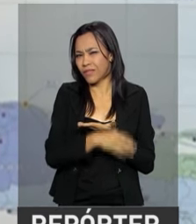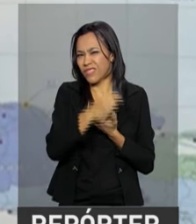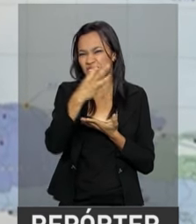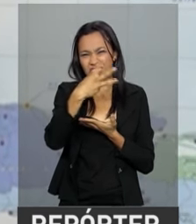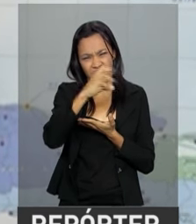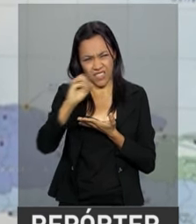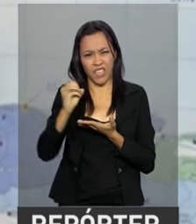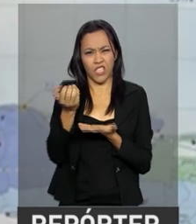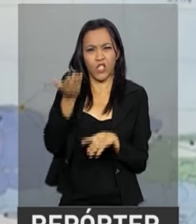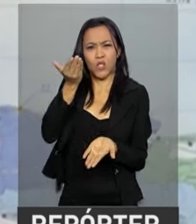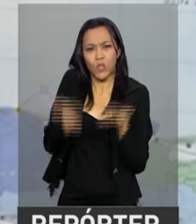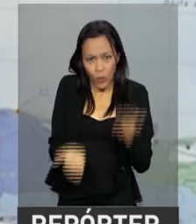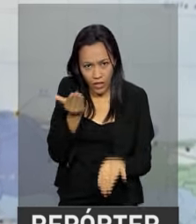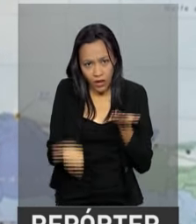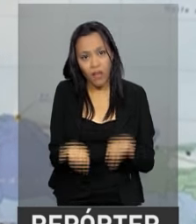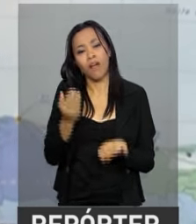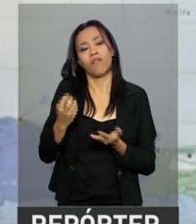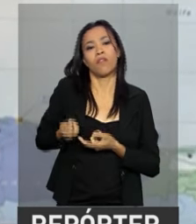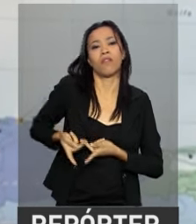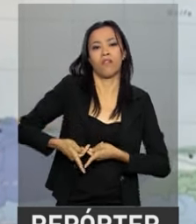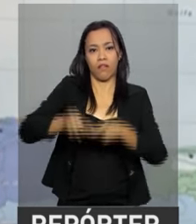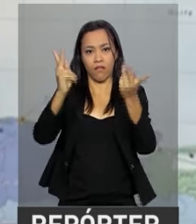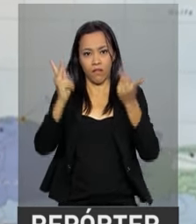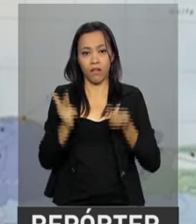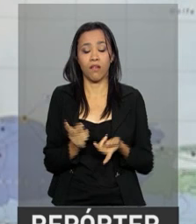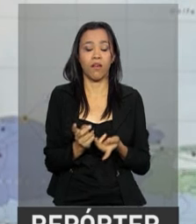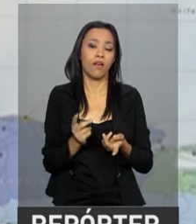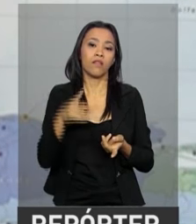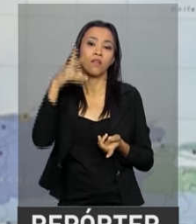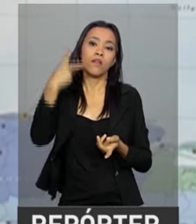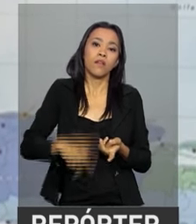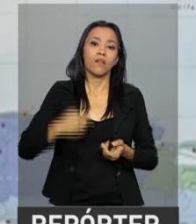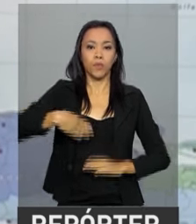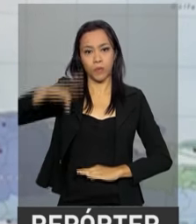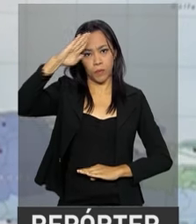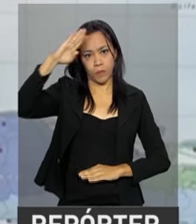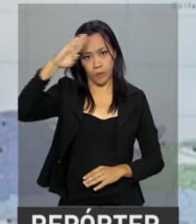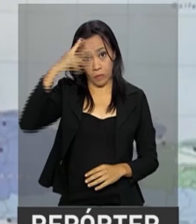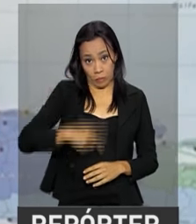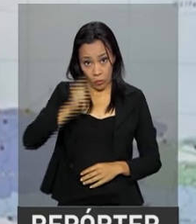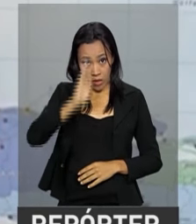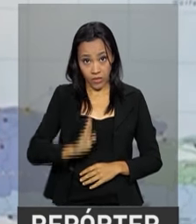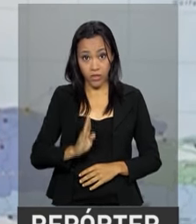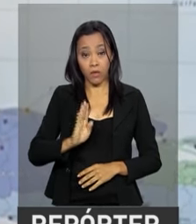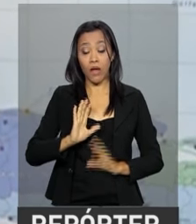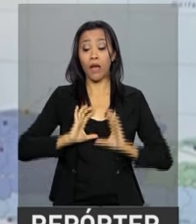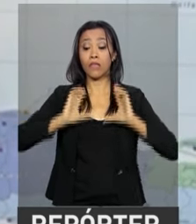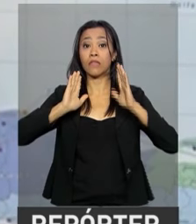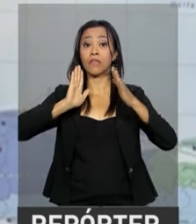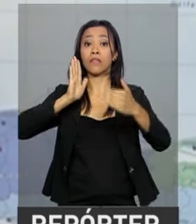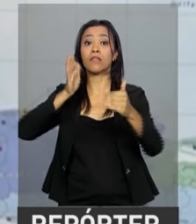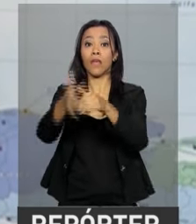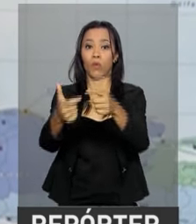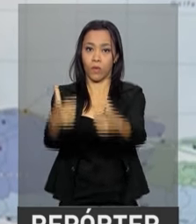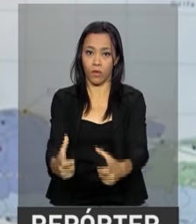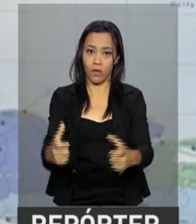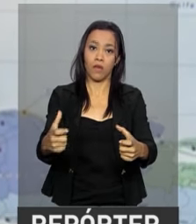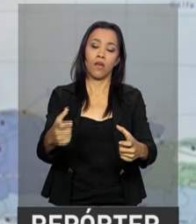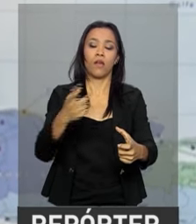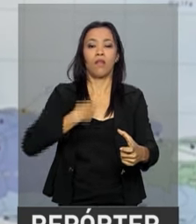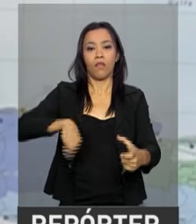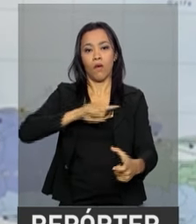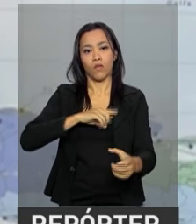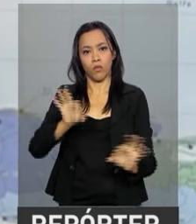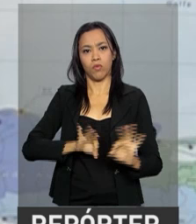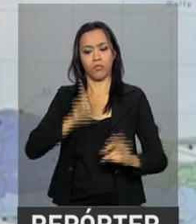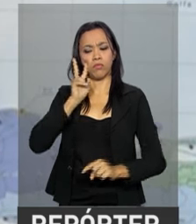toneladas foram escoltados por tropas do brasileiras até a região e estamos realizando